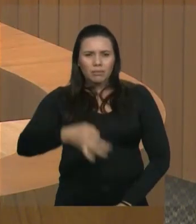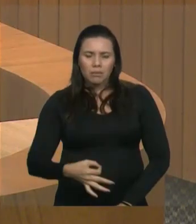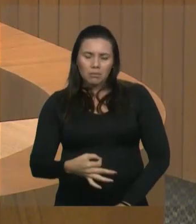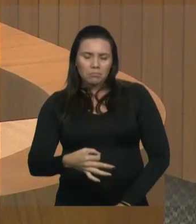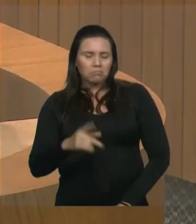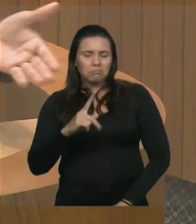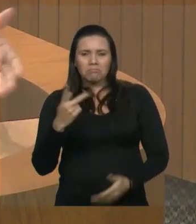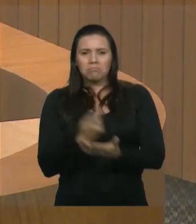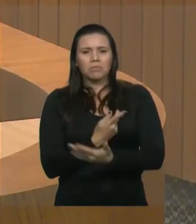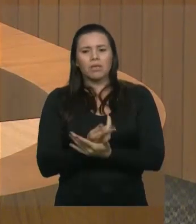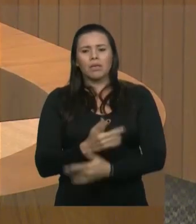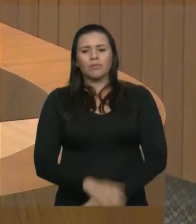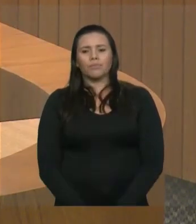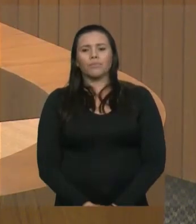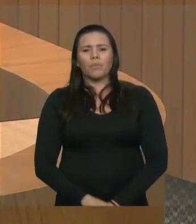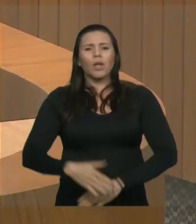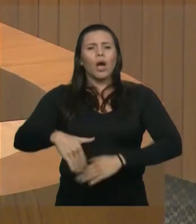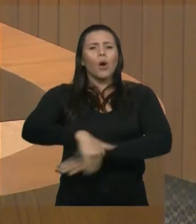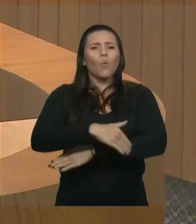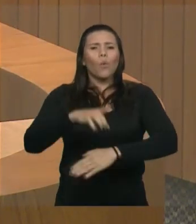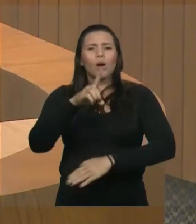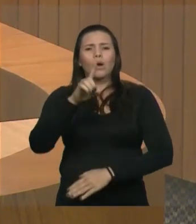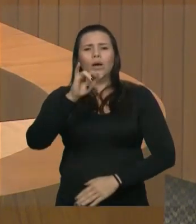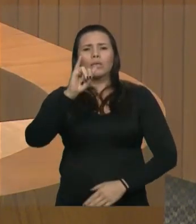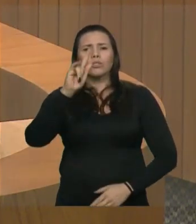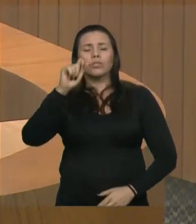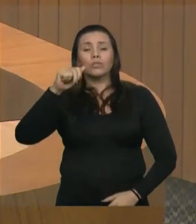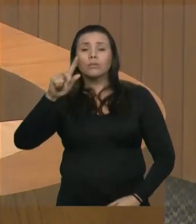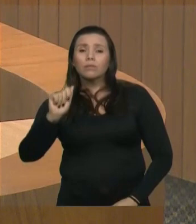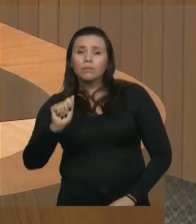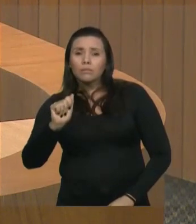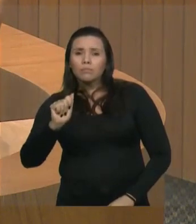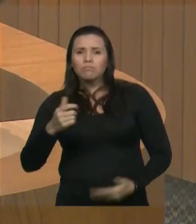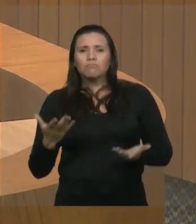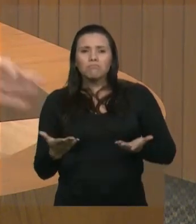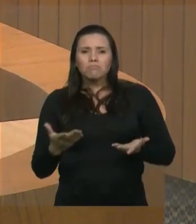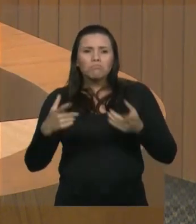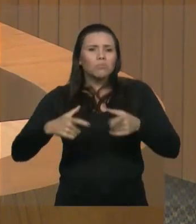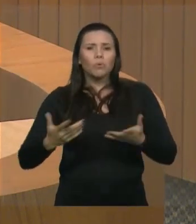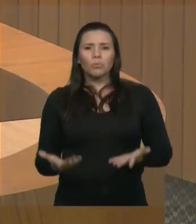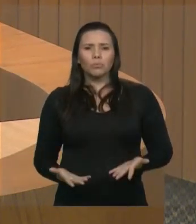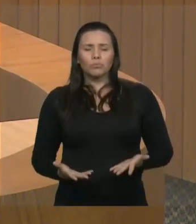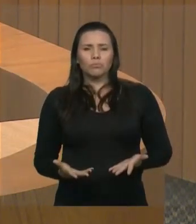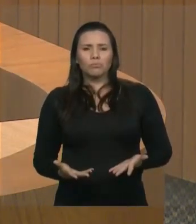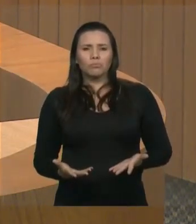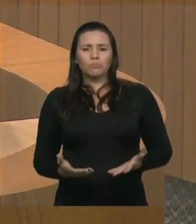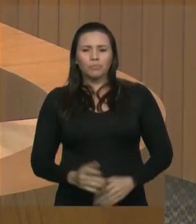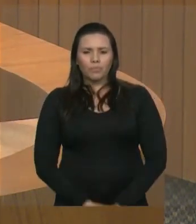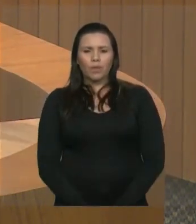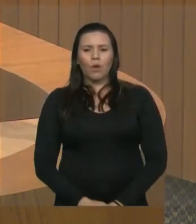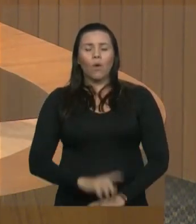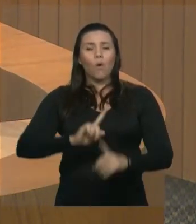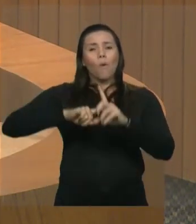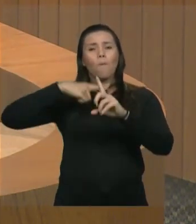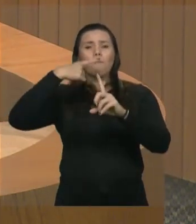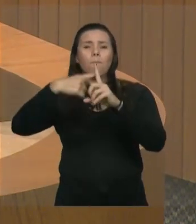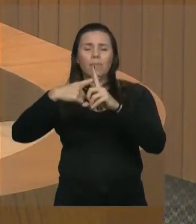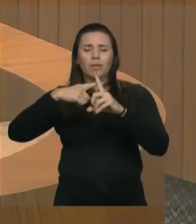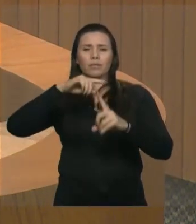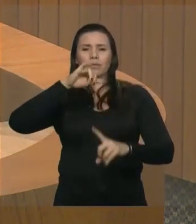Cadê o Mais IDH? Projetos do governador Flávio Dino que não deram certo. E ele